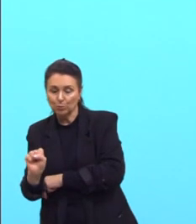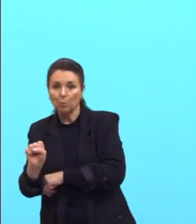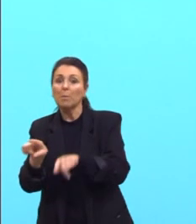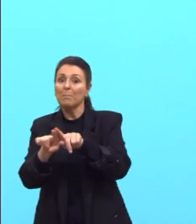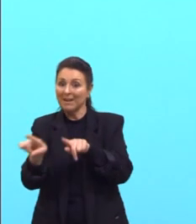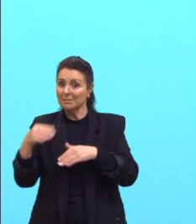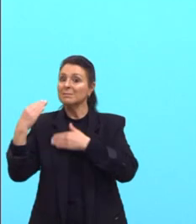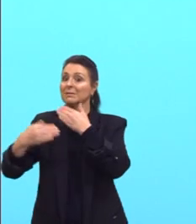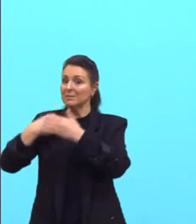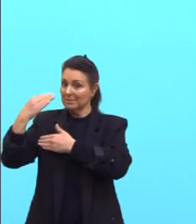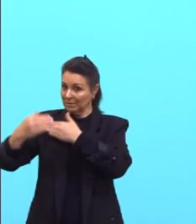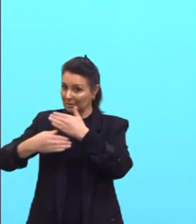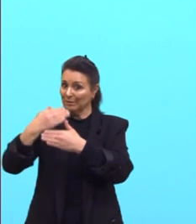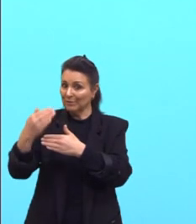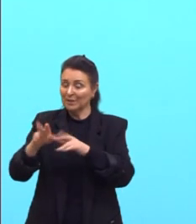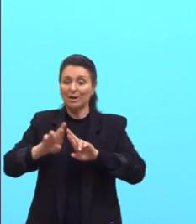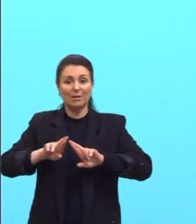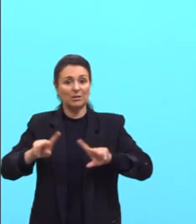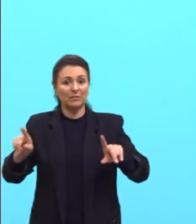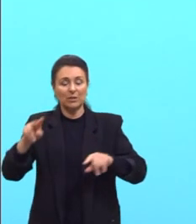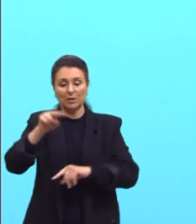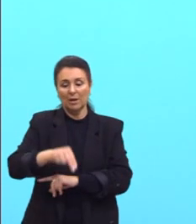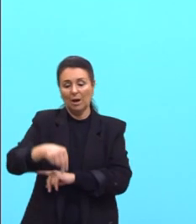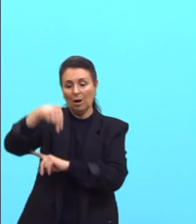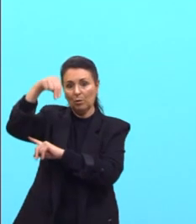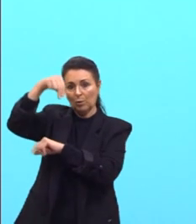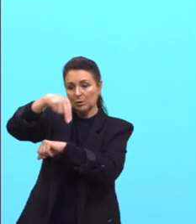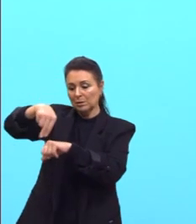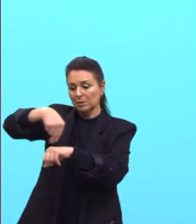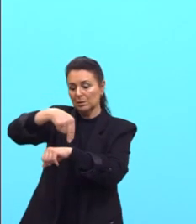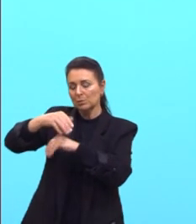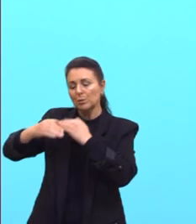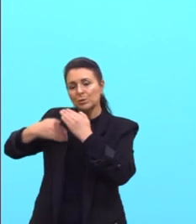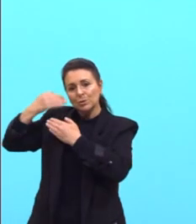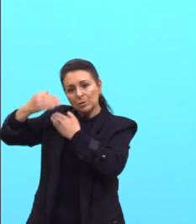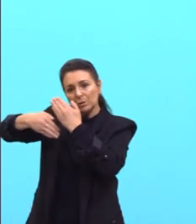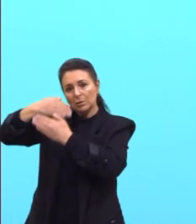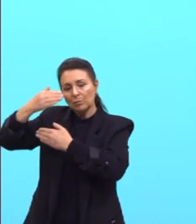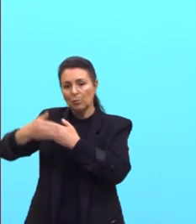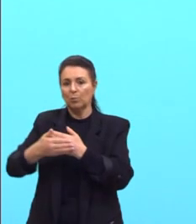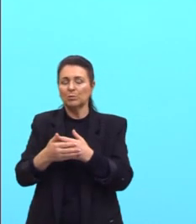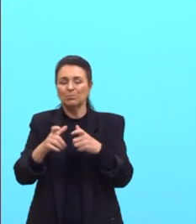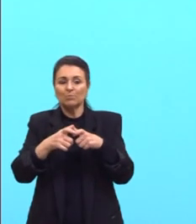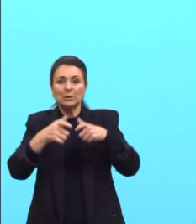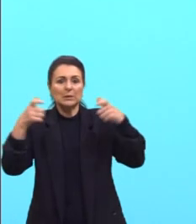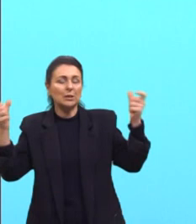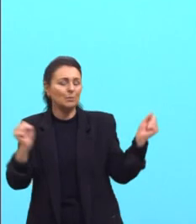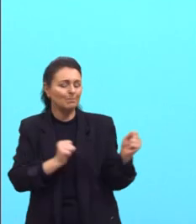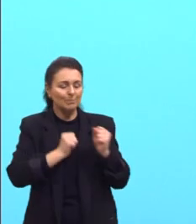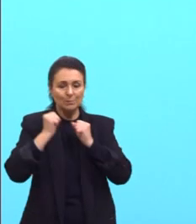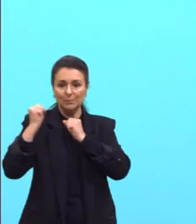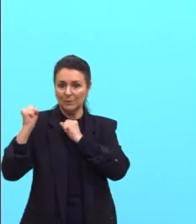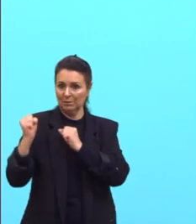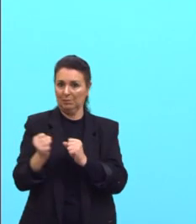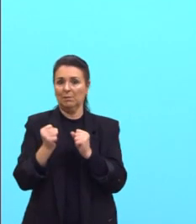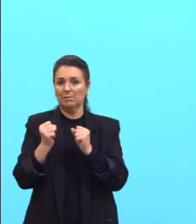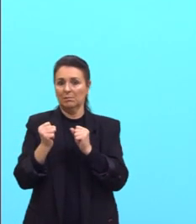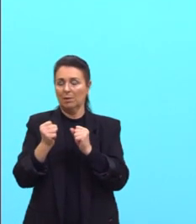país do Norte né então ao norte nós temos as nações desenvolvidas né as nações com grande potencial